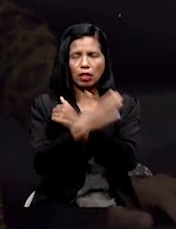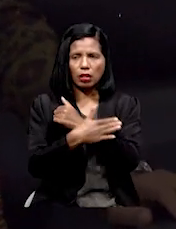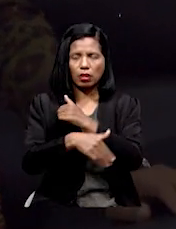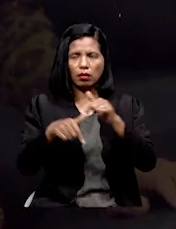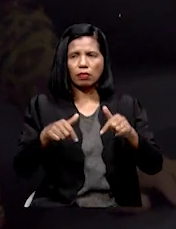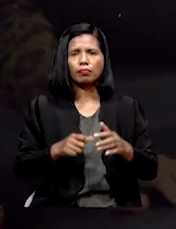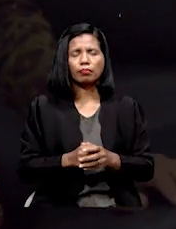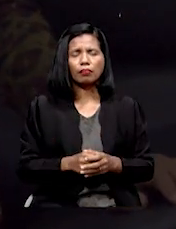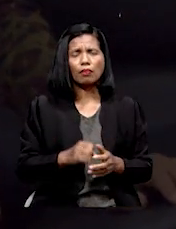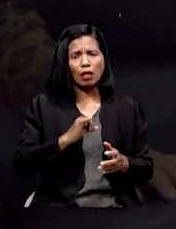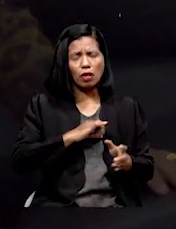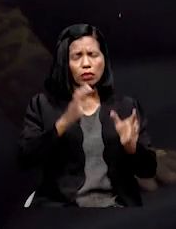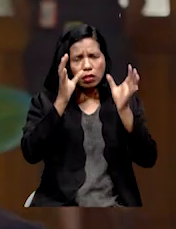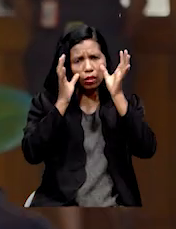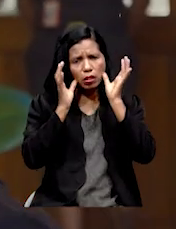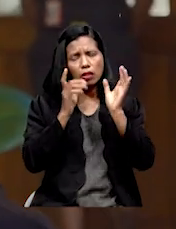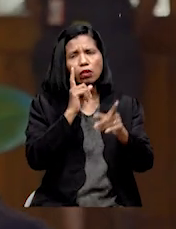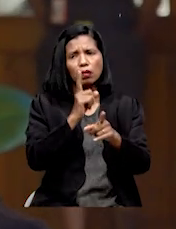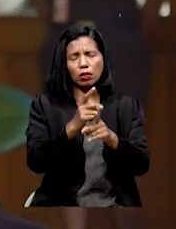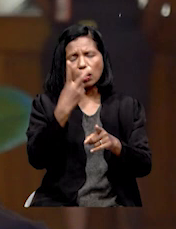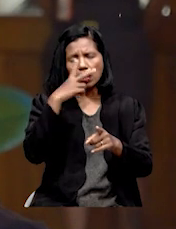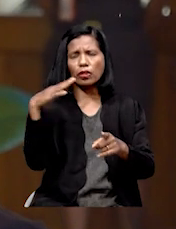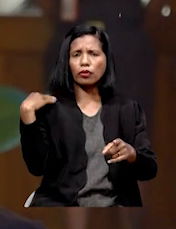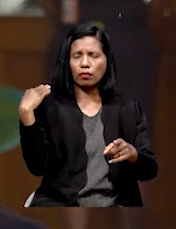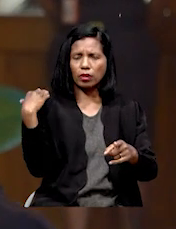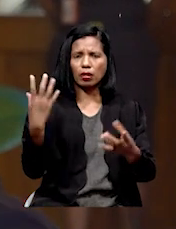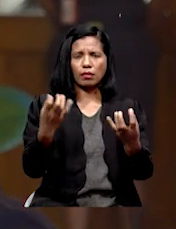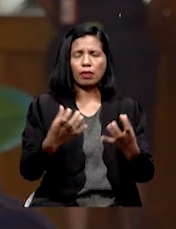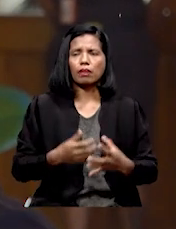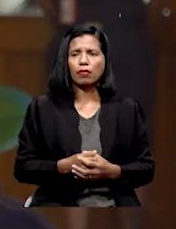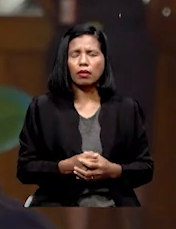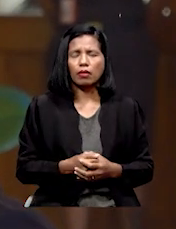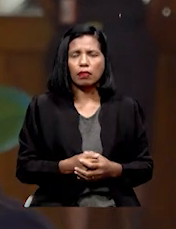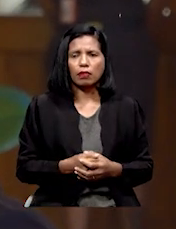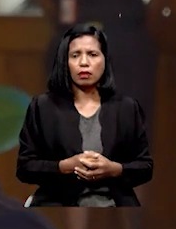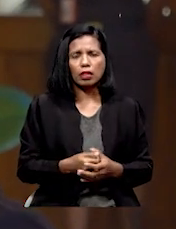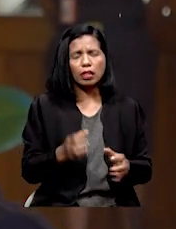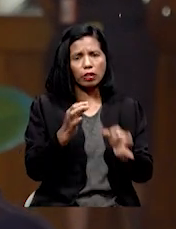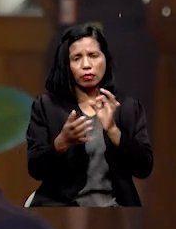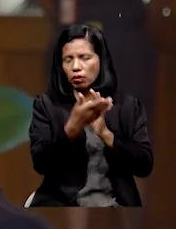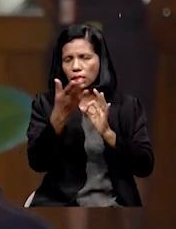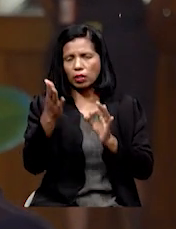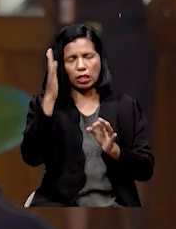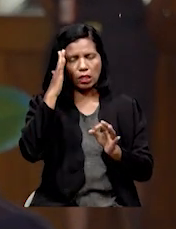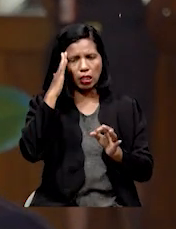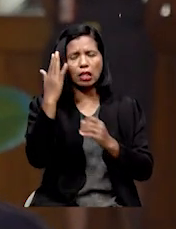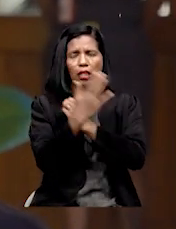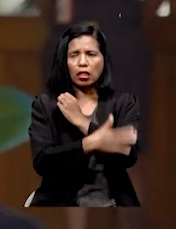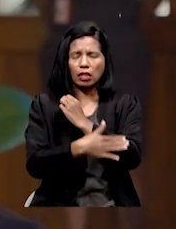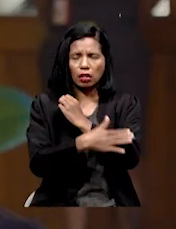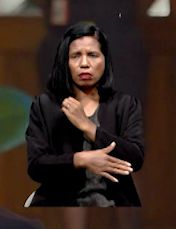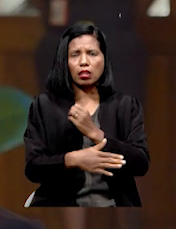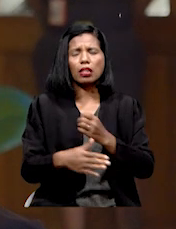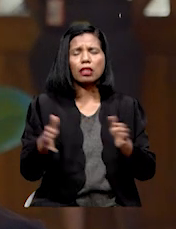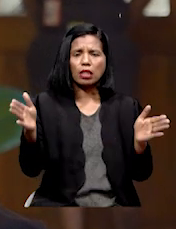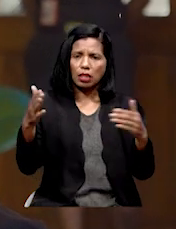lamenta los, how triste los, tamaria no answer for in science. Hace ite potira tene na sao indane senior.